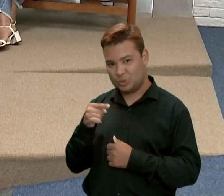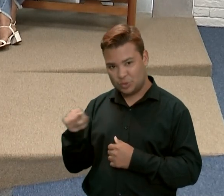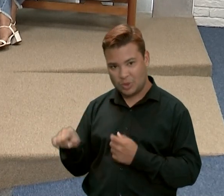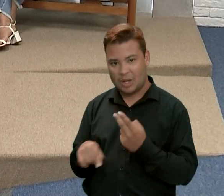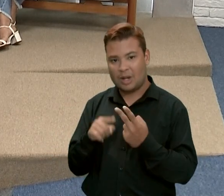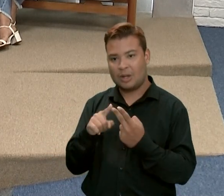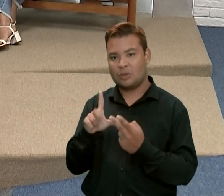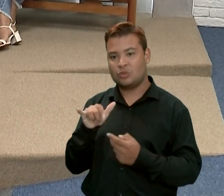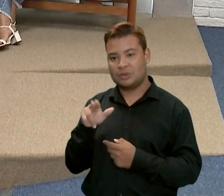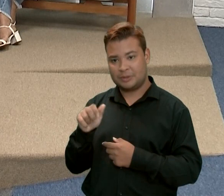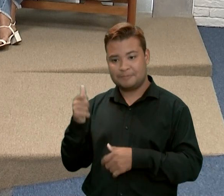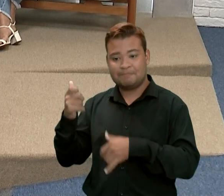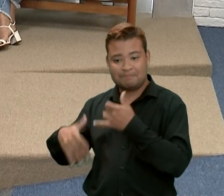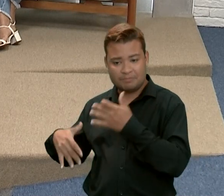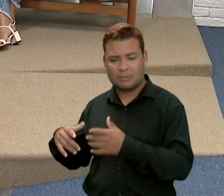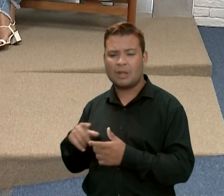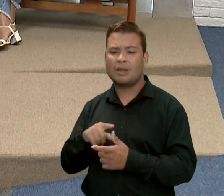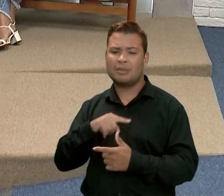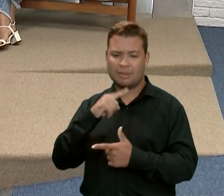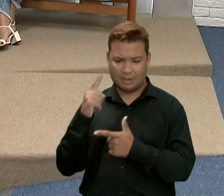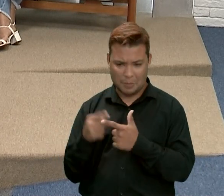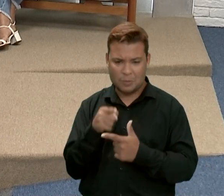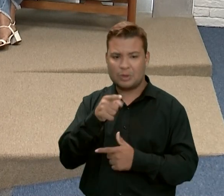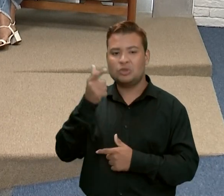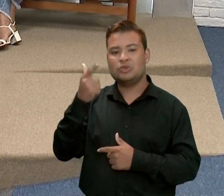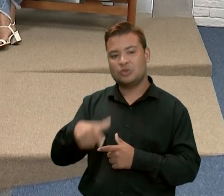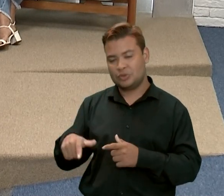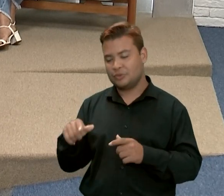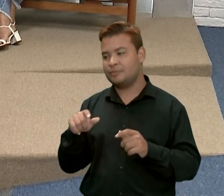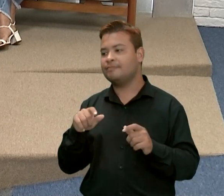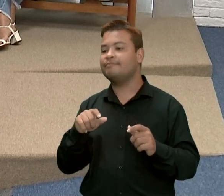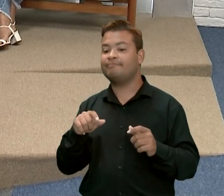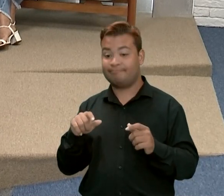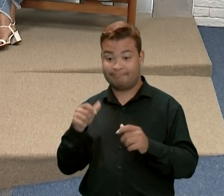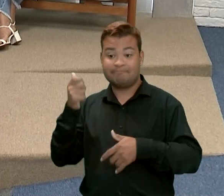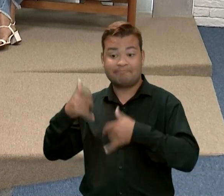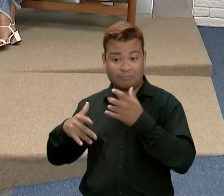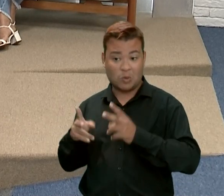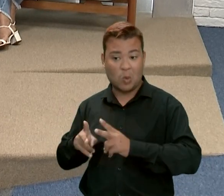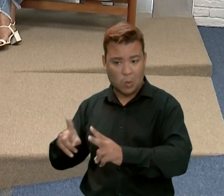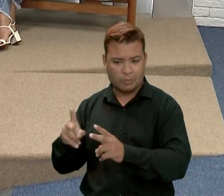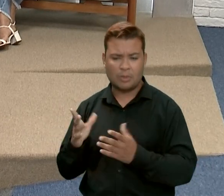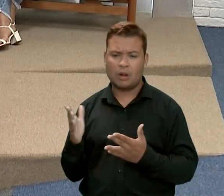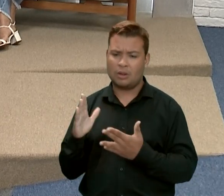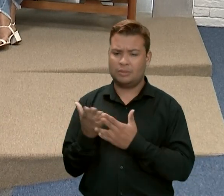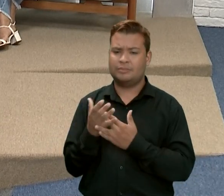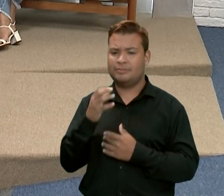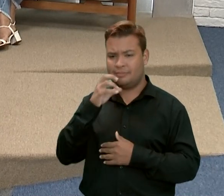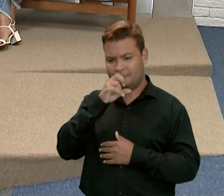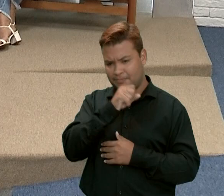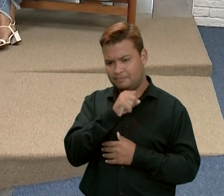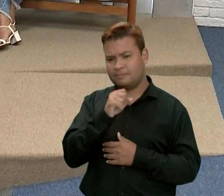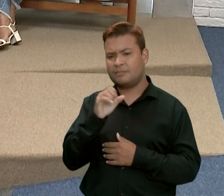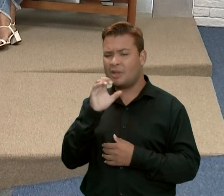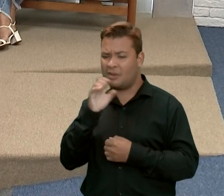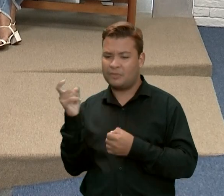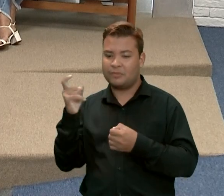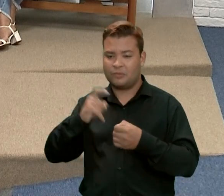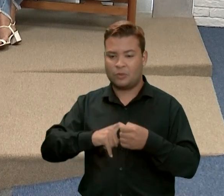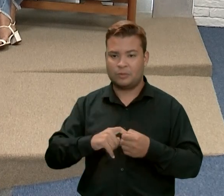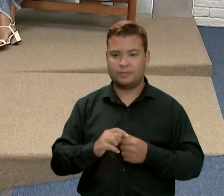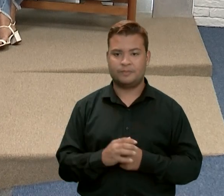Luciana. Eles vão voltar em outras partes aqui do nosso programa, mas olha só, a gente vai para um rápido intervalo e voltamos já já.